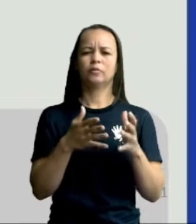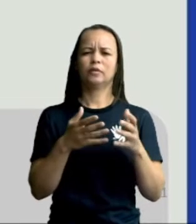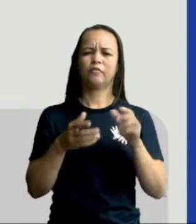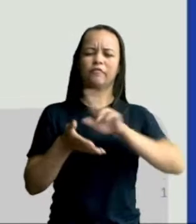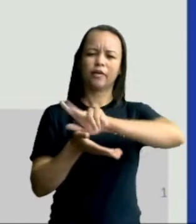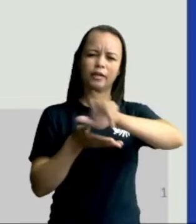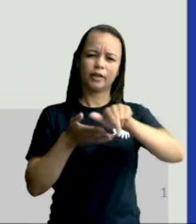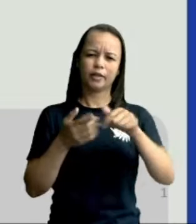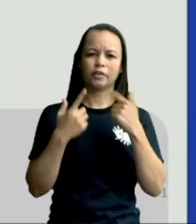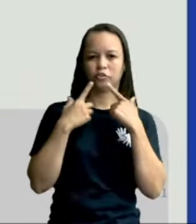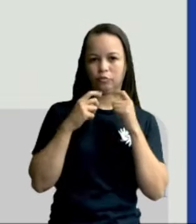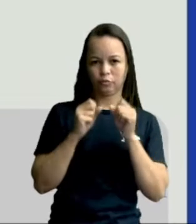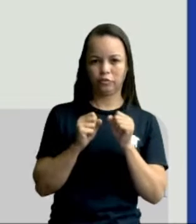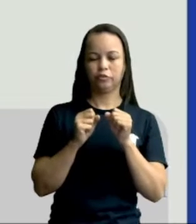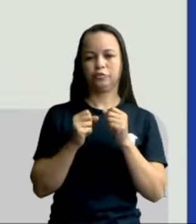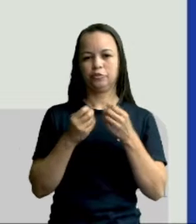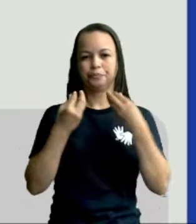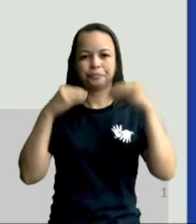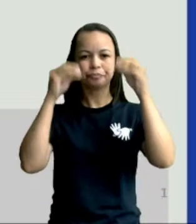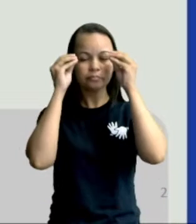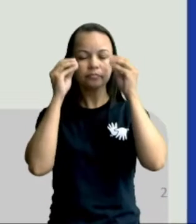tá bom? Vamos lá?